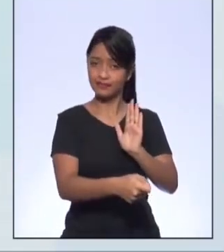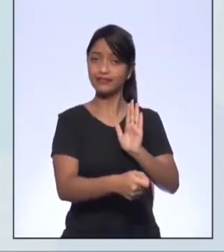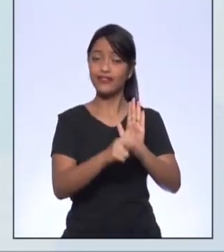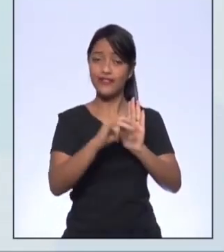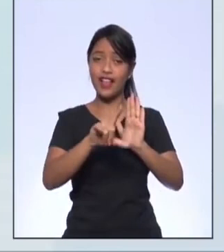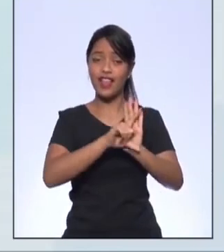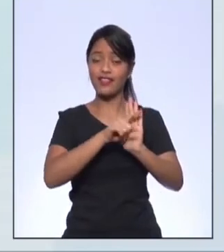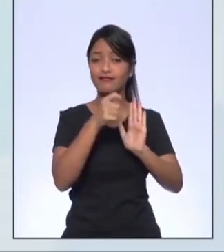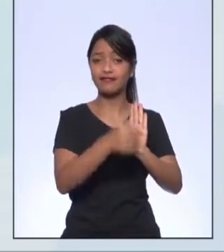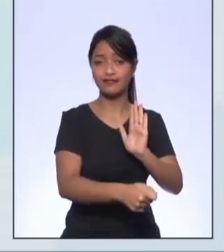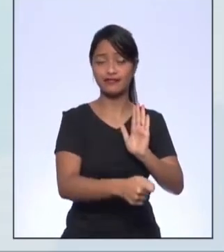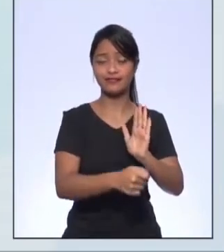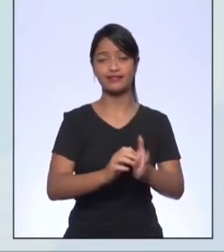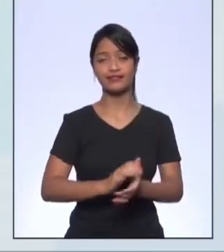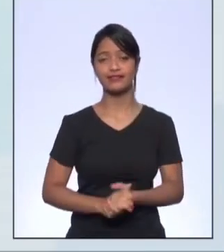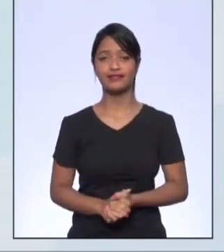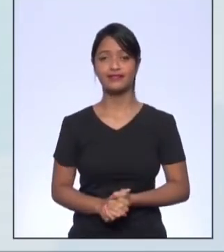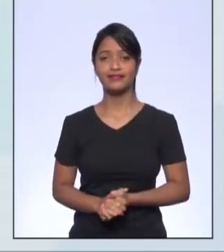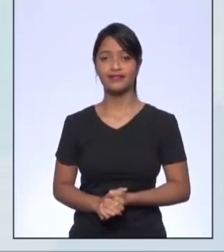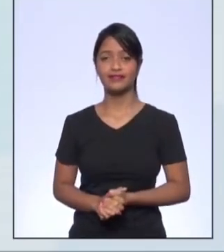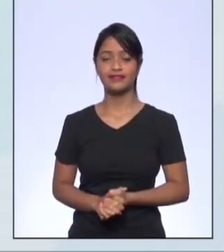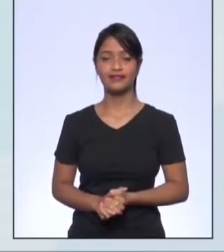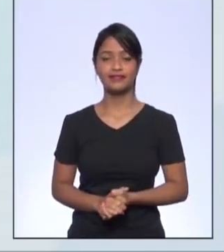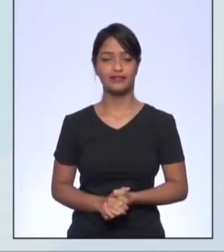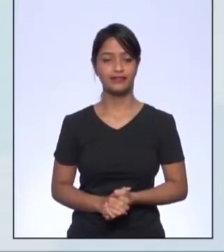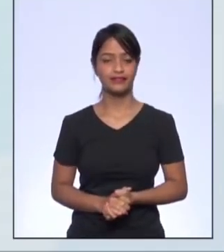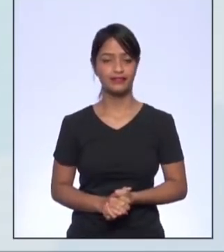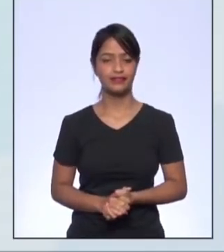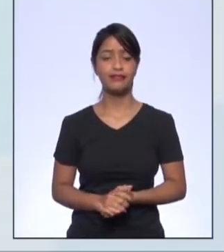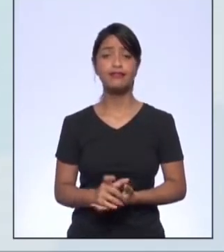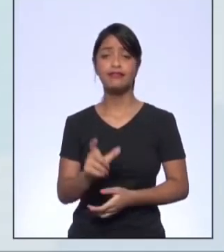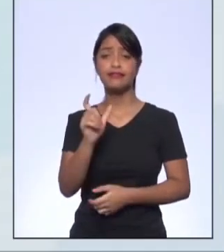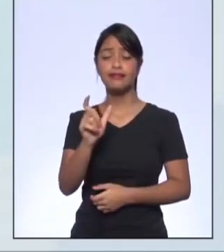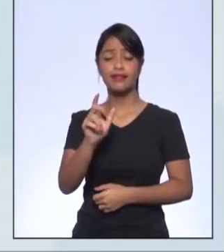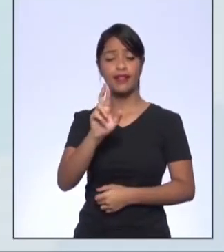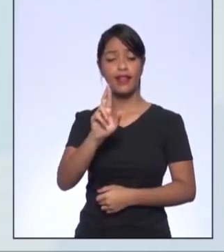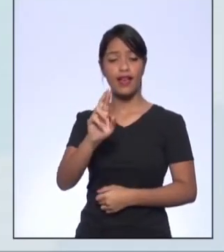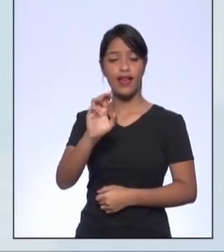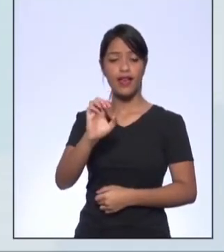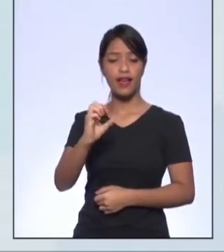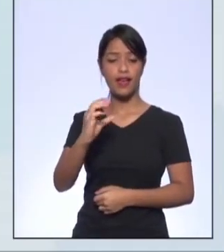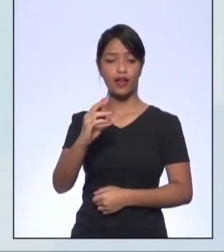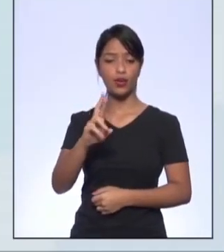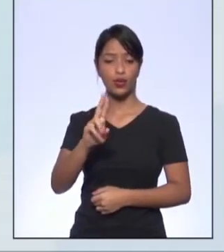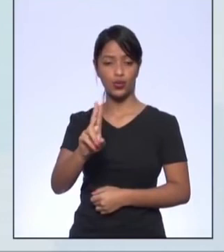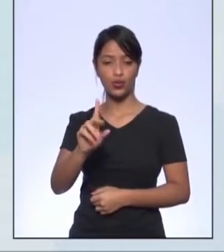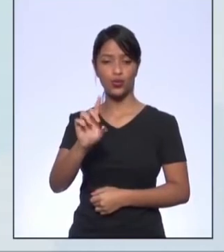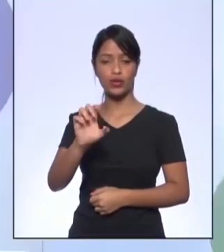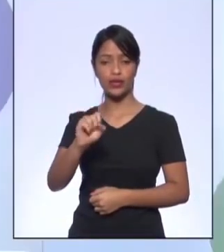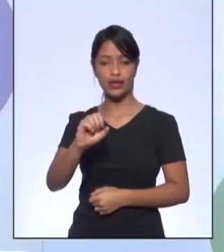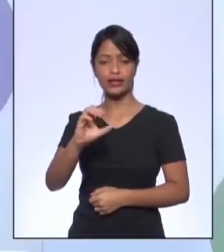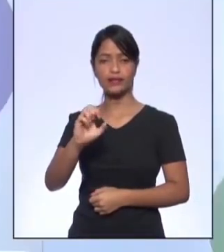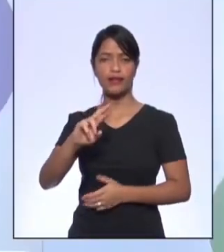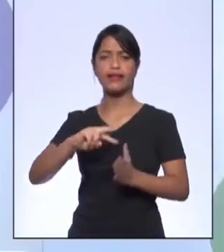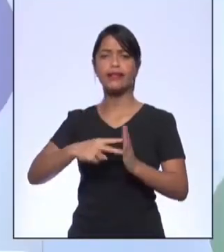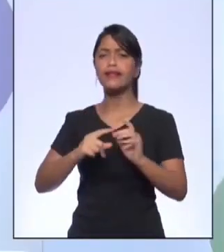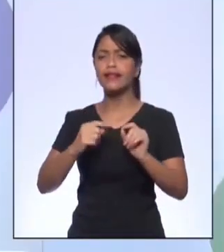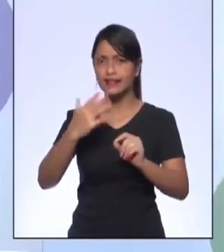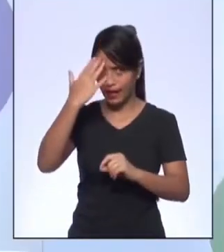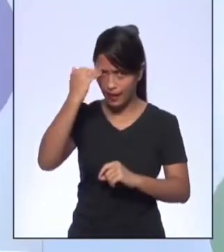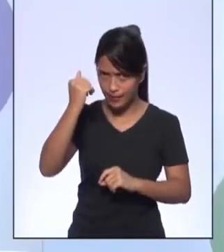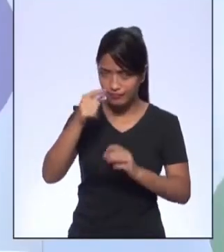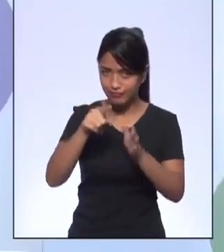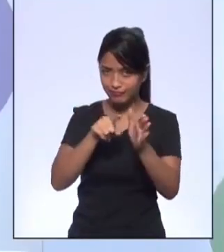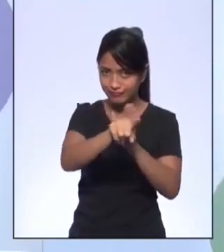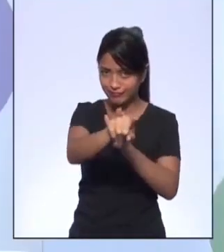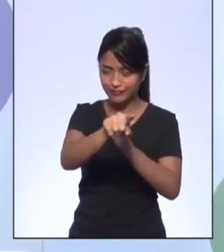tal ato. Você sabe o que significa recrudescer? Então, 2 questões. Quais são as